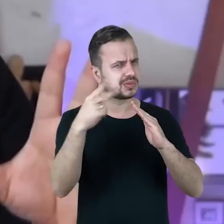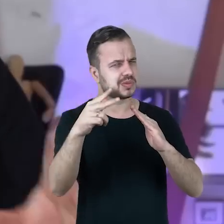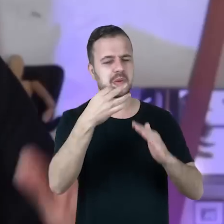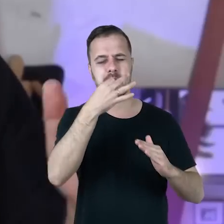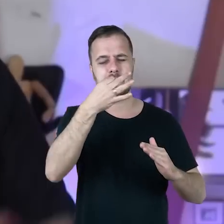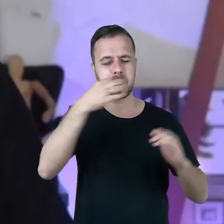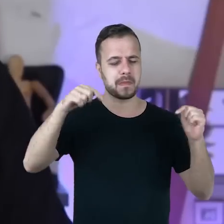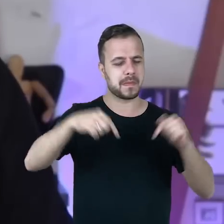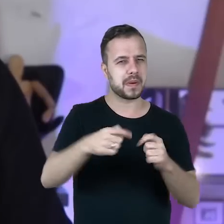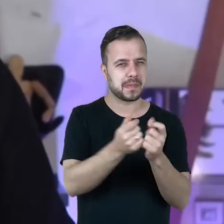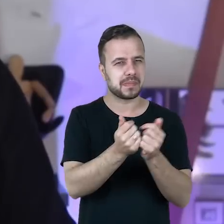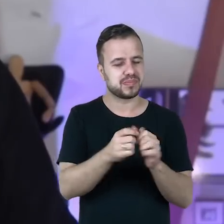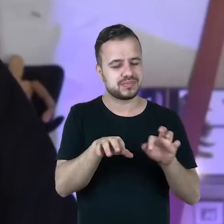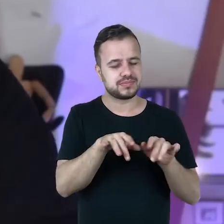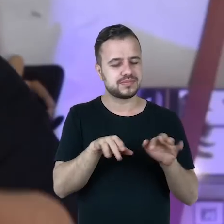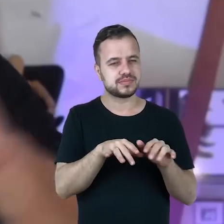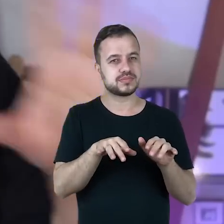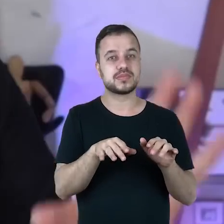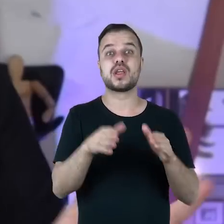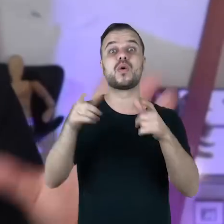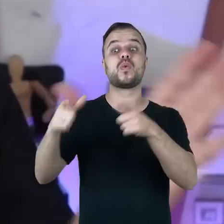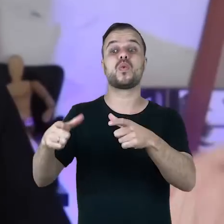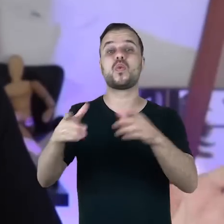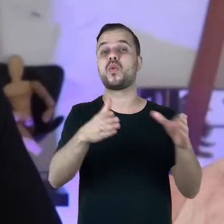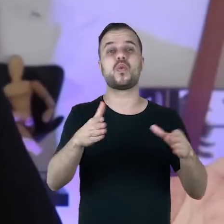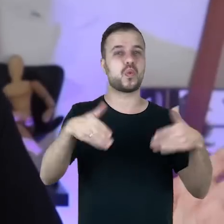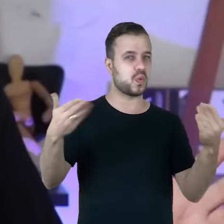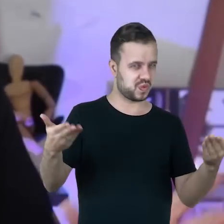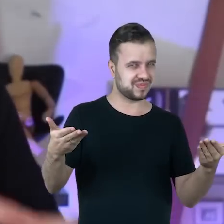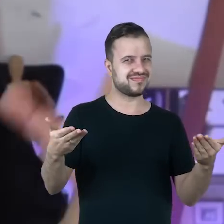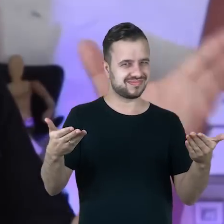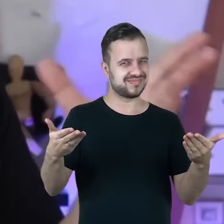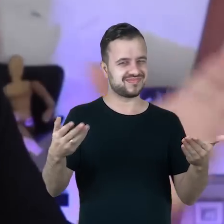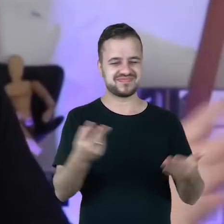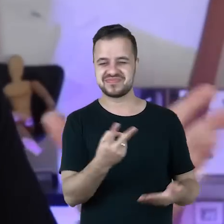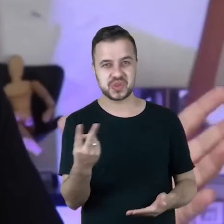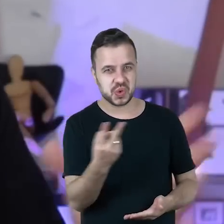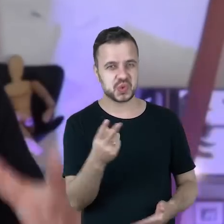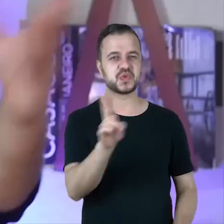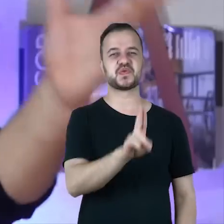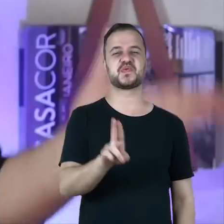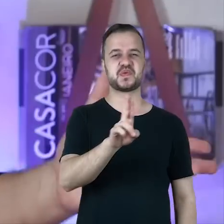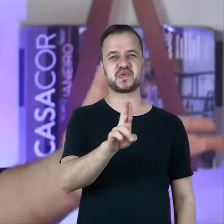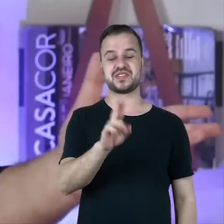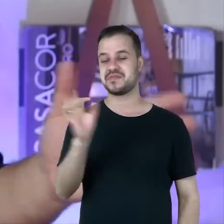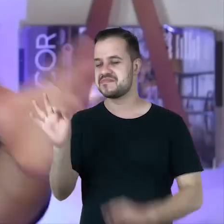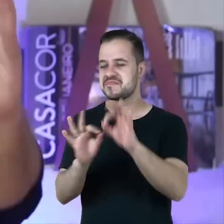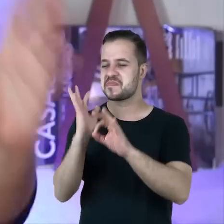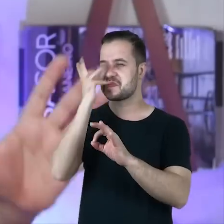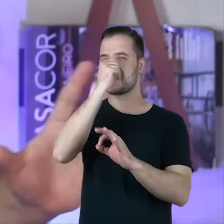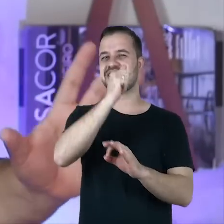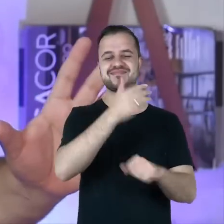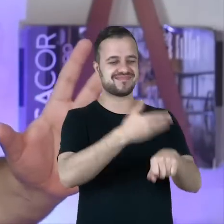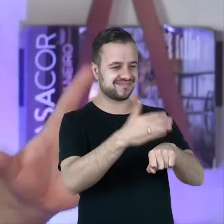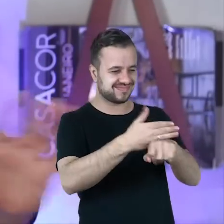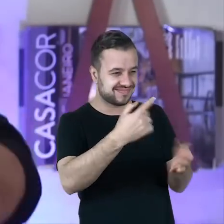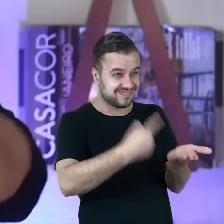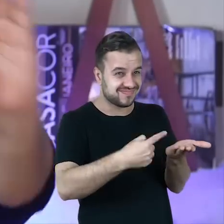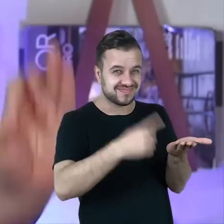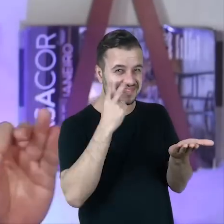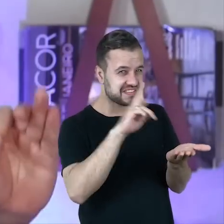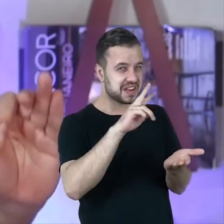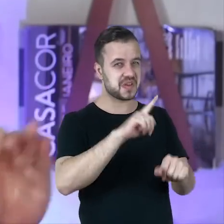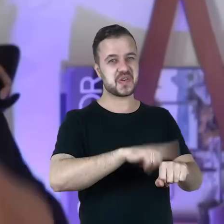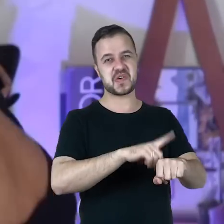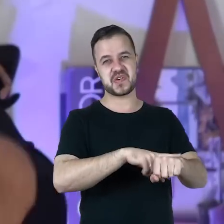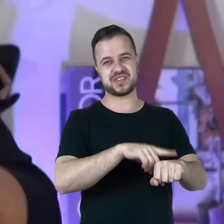Se utiliza, me conta aqui nos comentários em qual cômodo ele tá decorando e fazendo aí a dupla função de decorar com funcionalidade. Eu vou